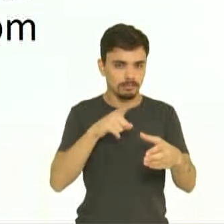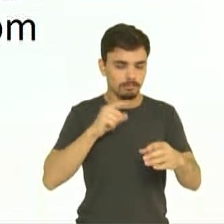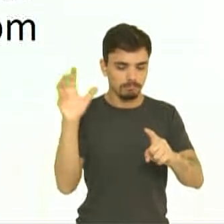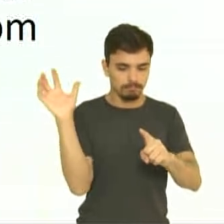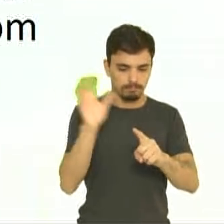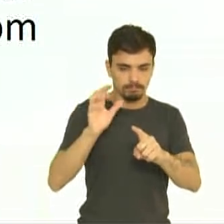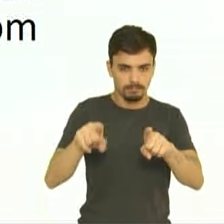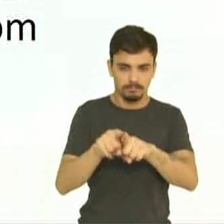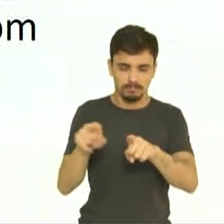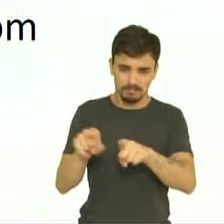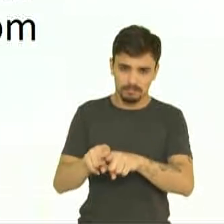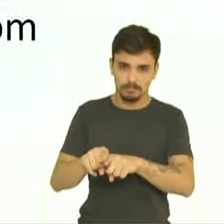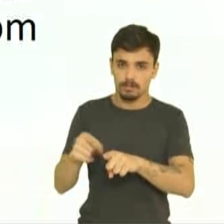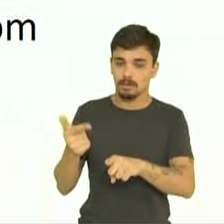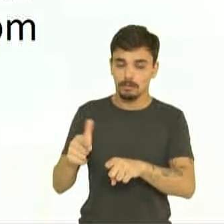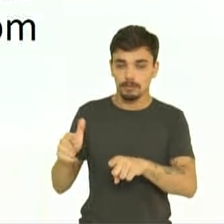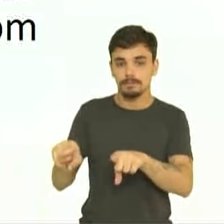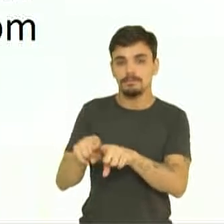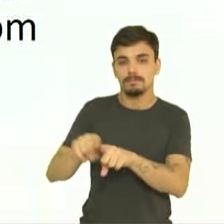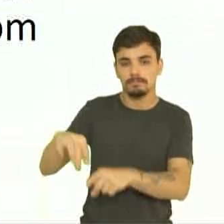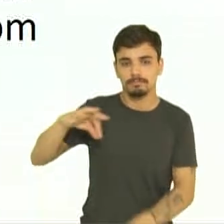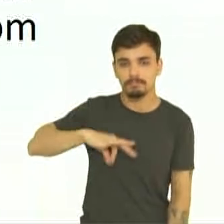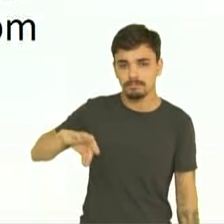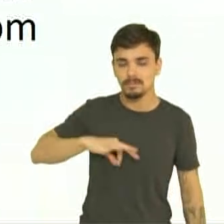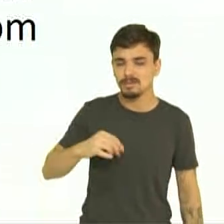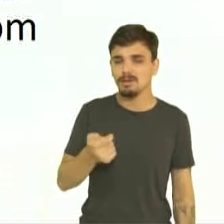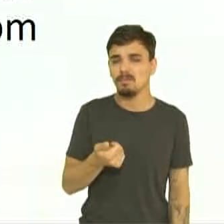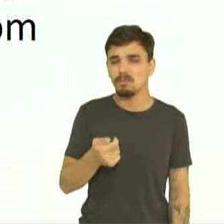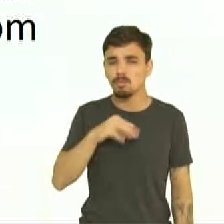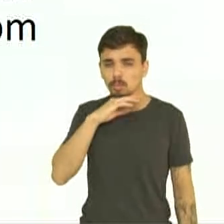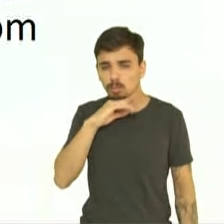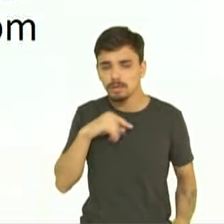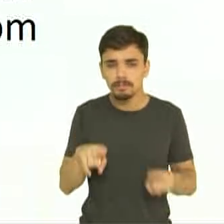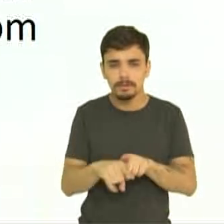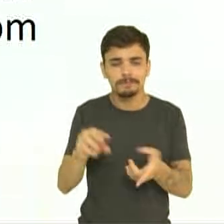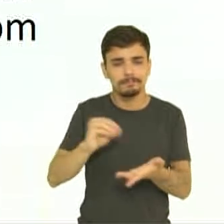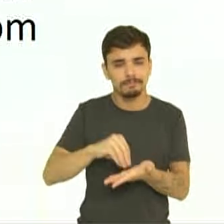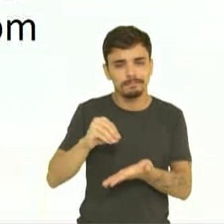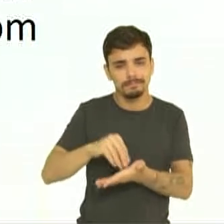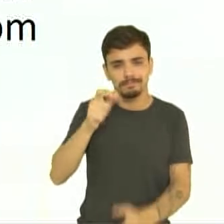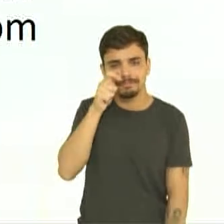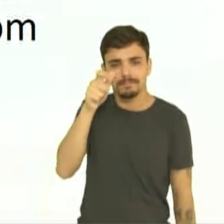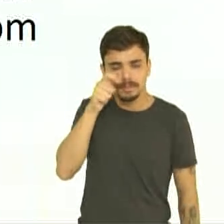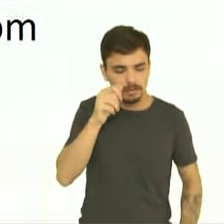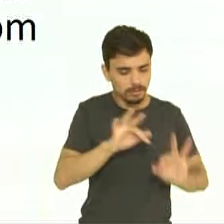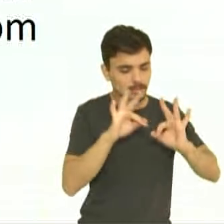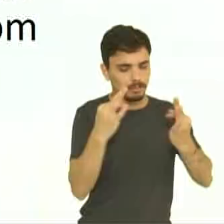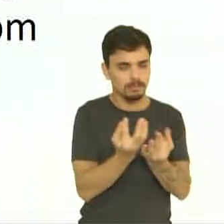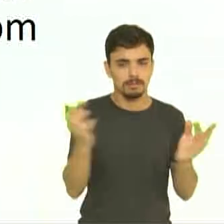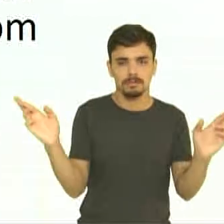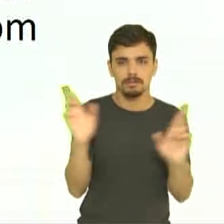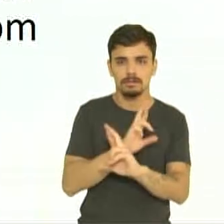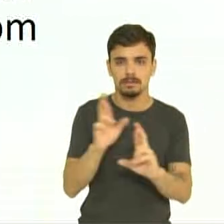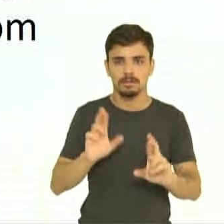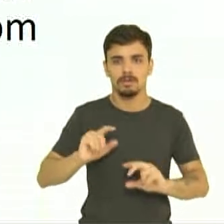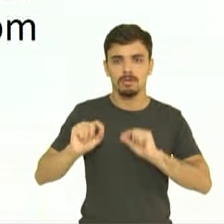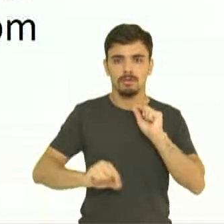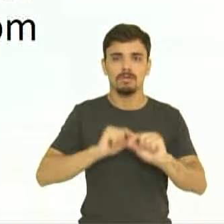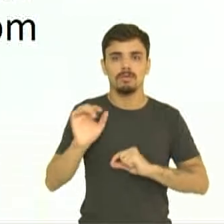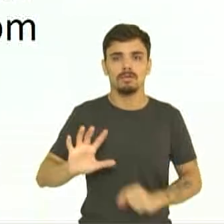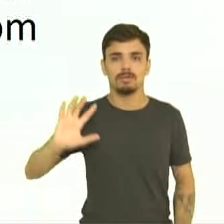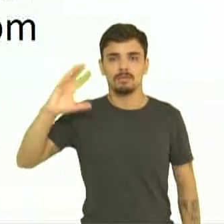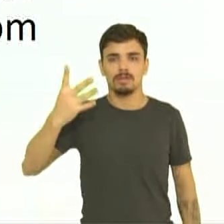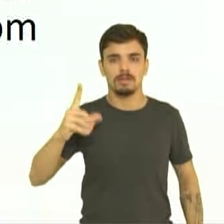mal remuneradas e principalmente o desinteresse por parte das famílias em relação ao que acontece com